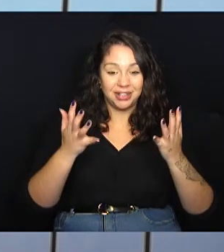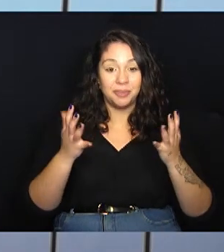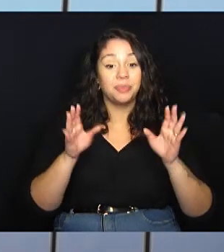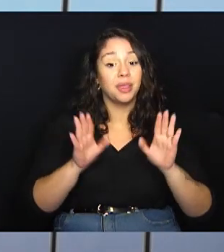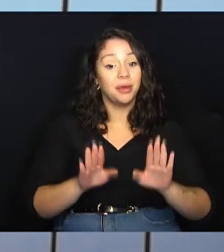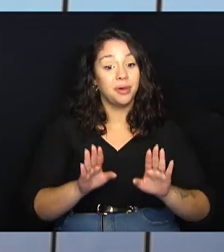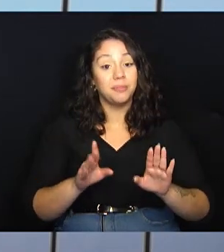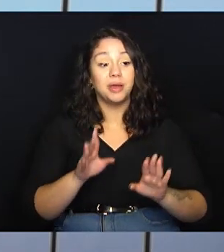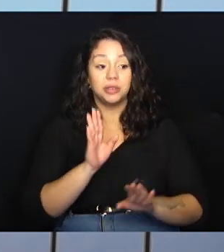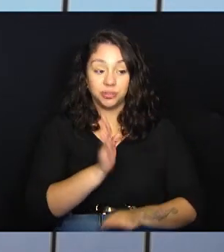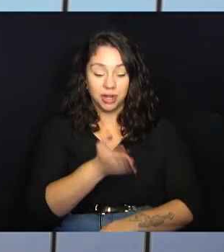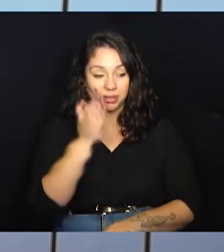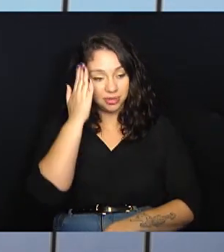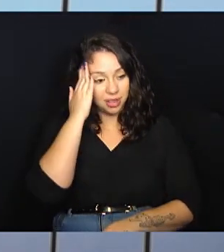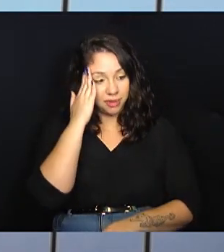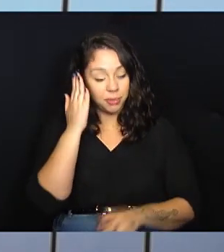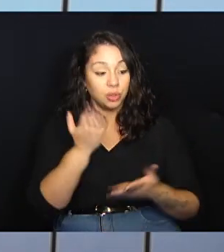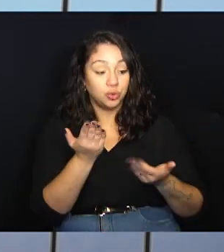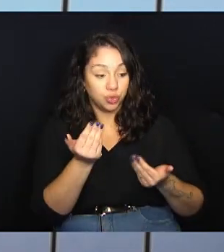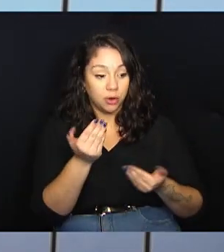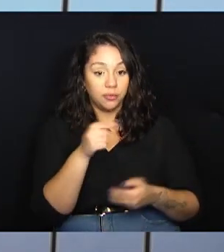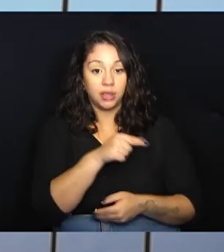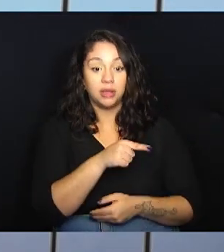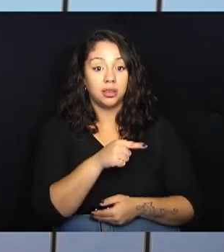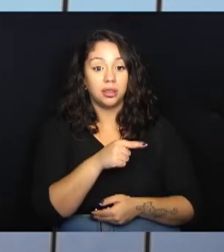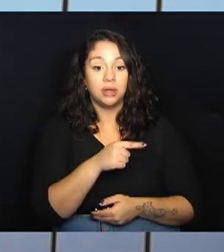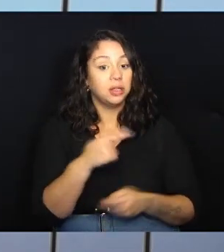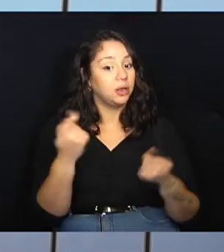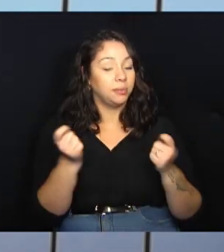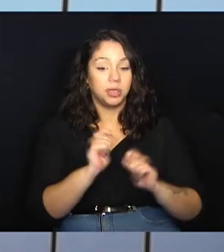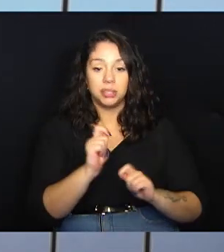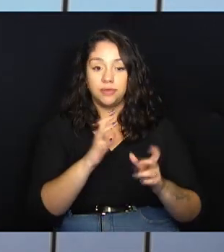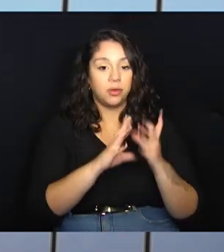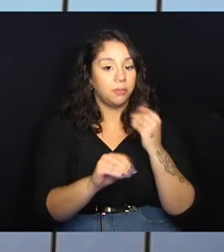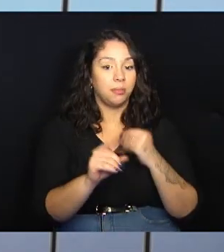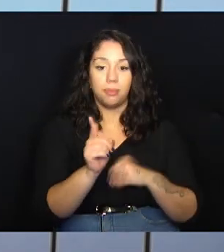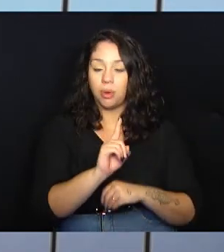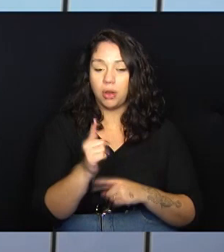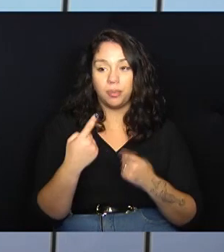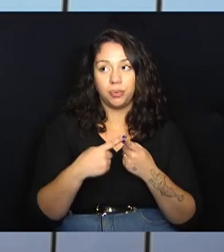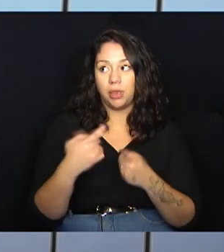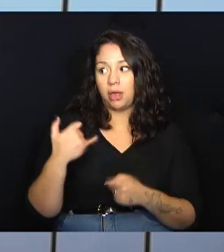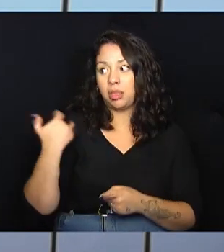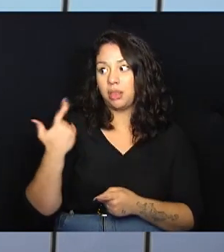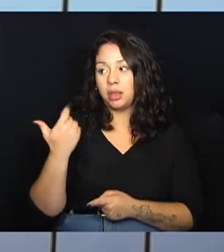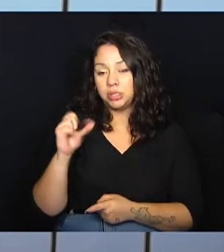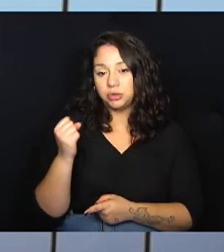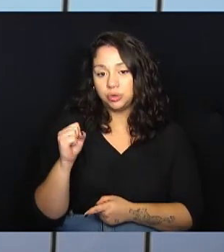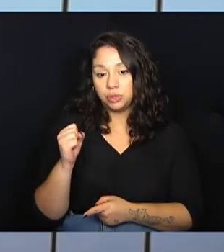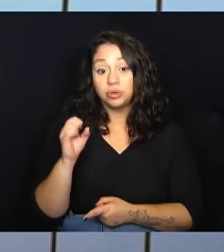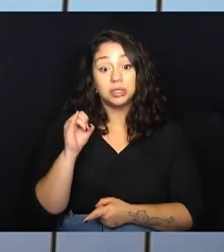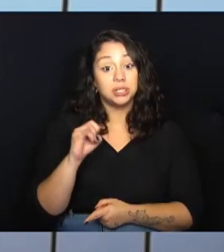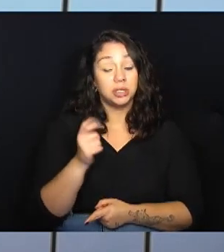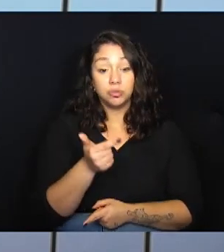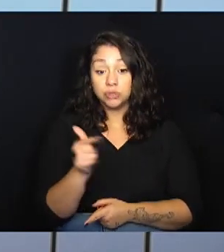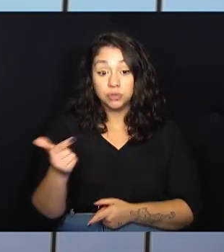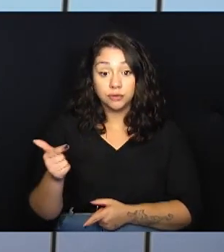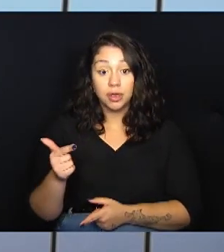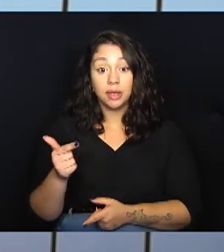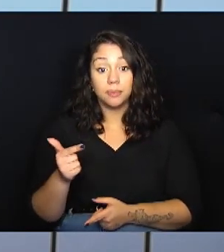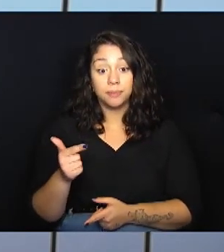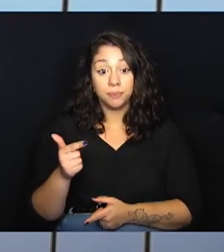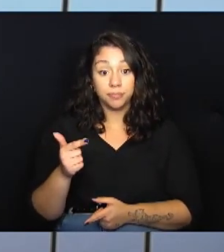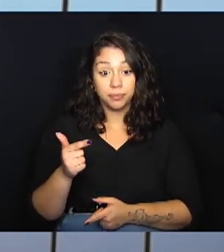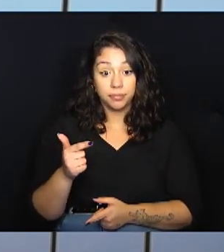ele sabe, o jovem sabe, que ele não tem que ir embora porque completou 18. Enquanto não tivermos a porta